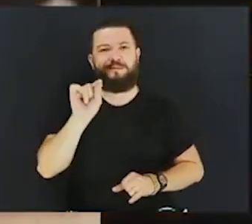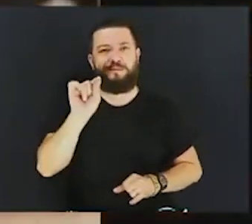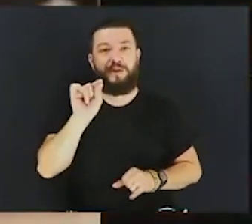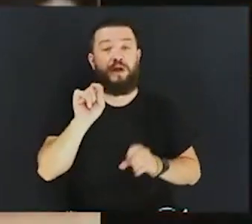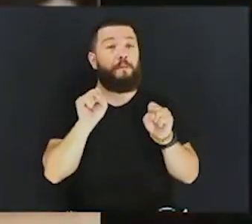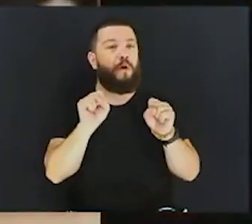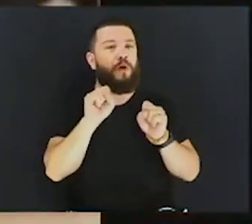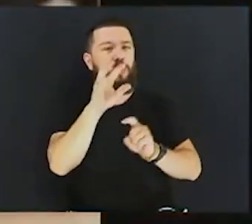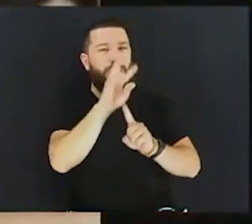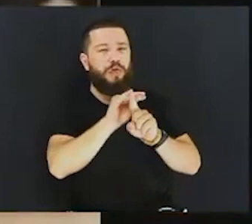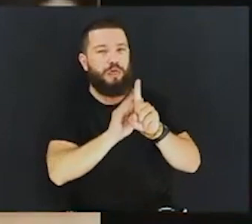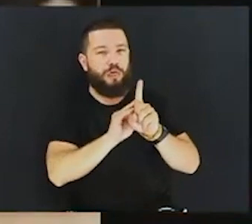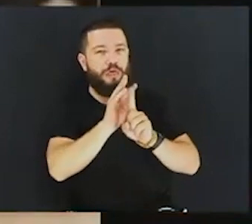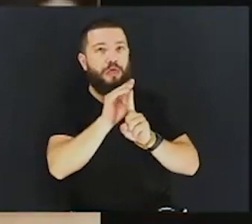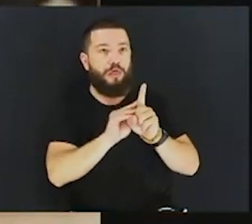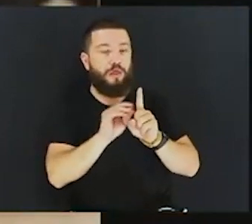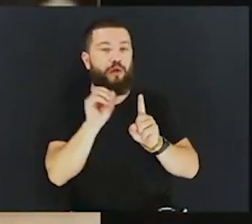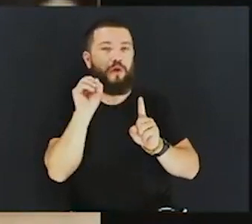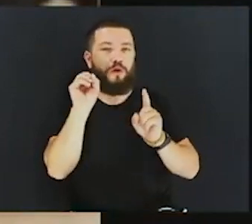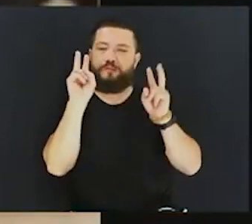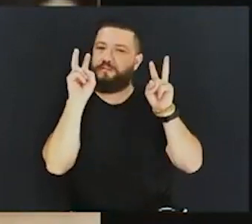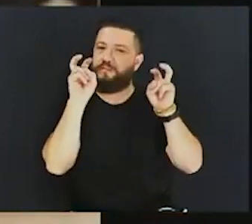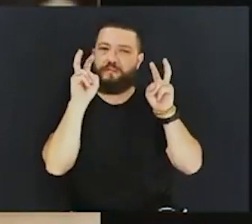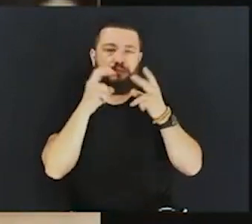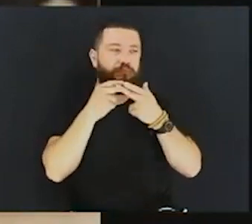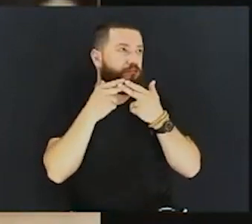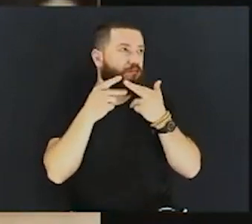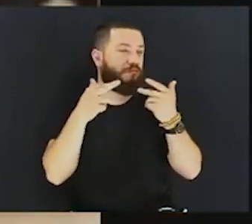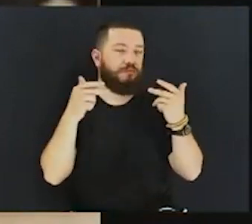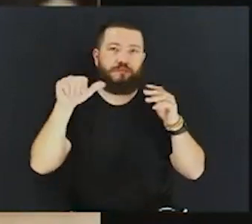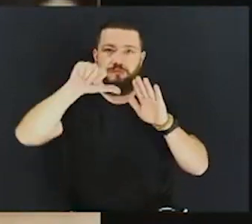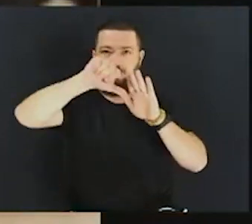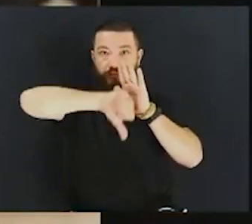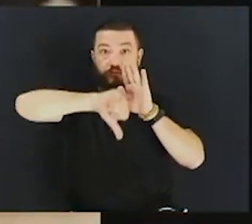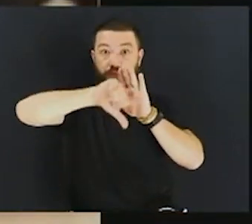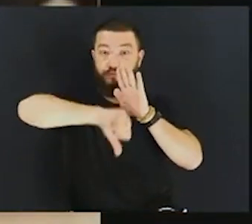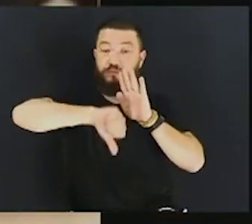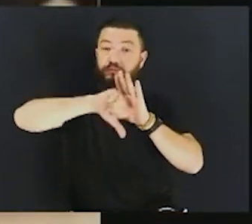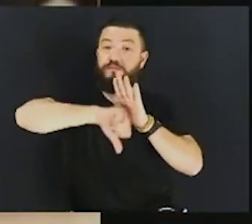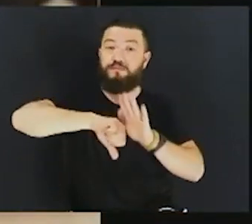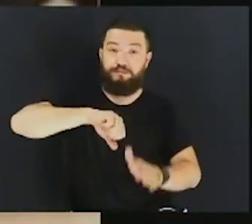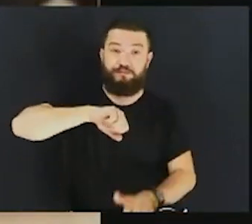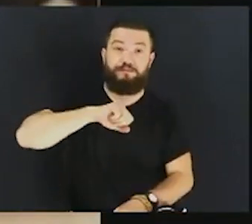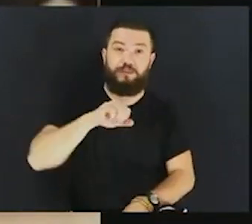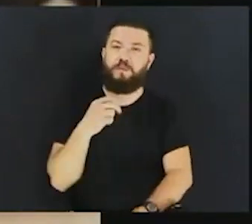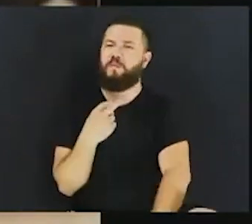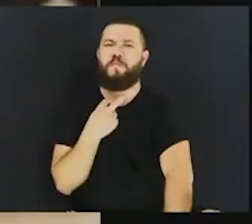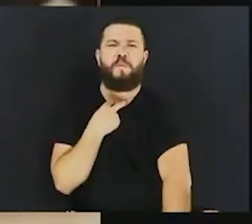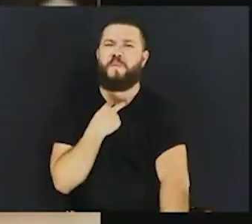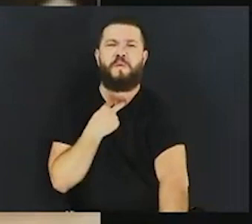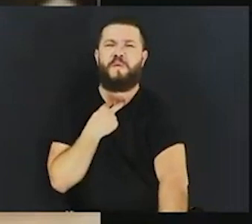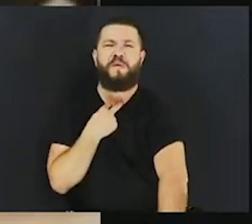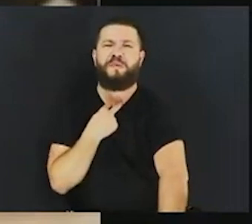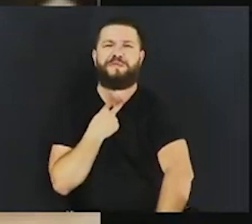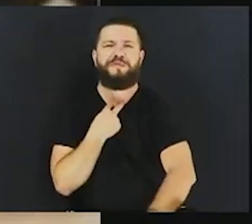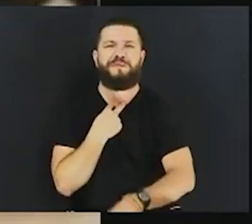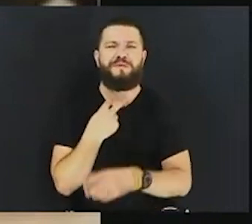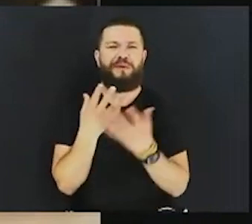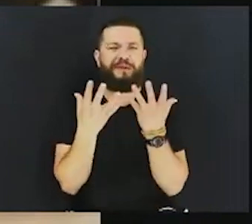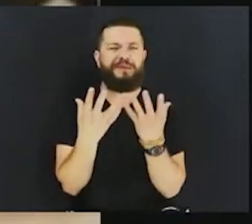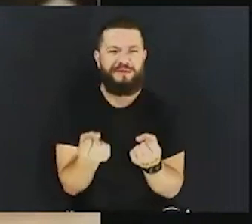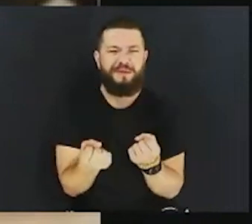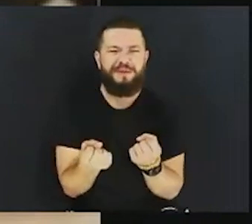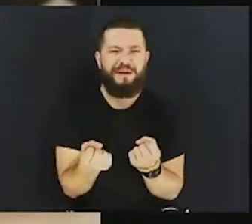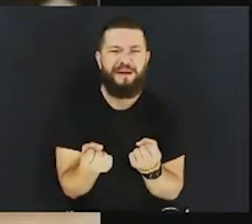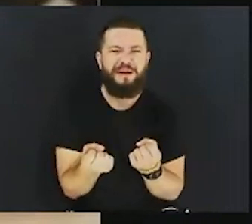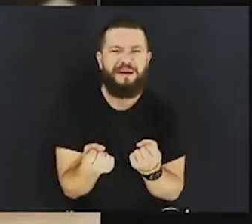pode ser qualquer crime, mas é crime. A gente não pode relevar uma atitude dessa no interior do Estado, porque